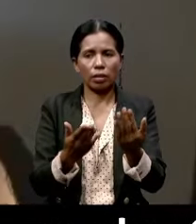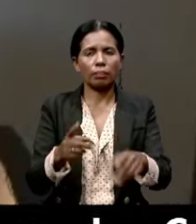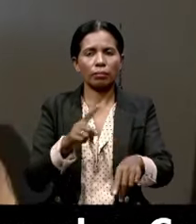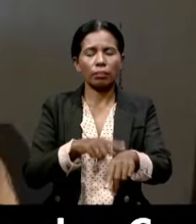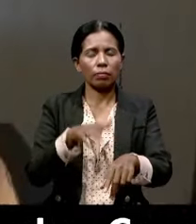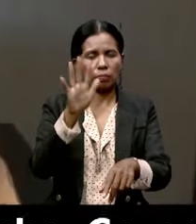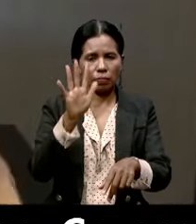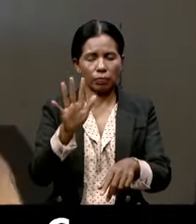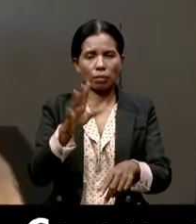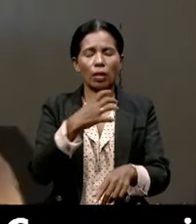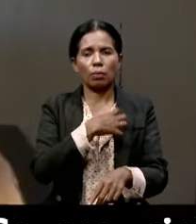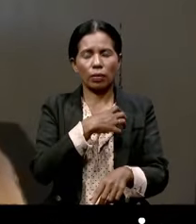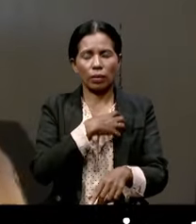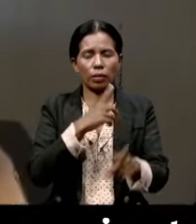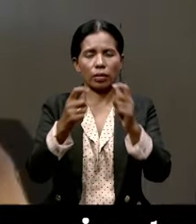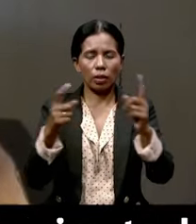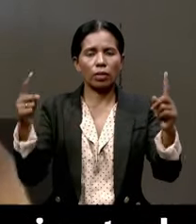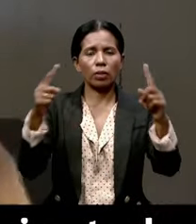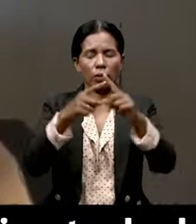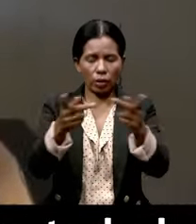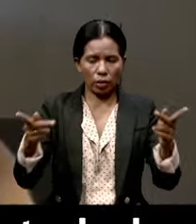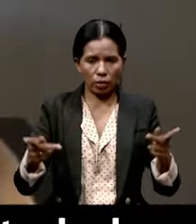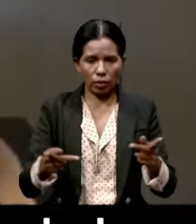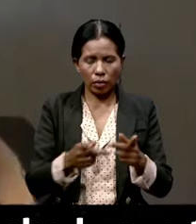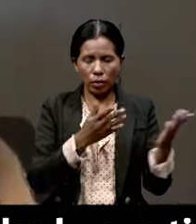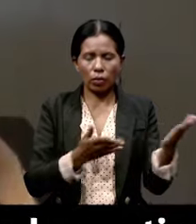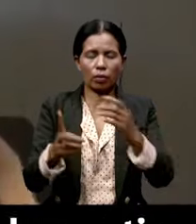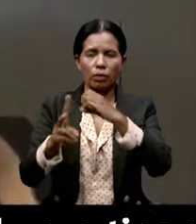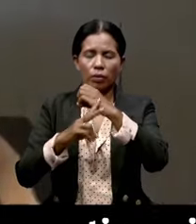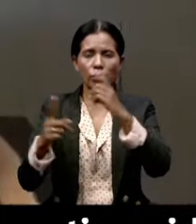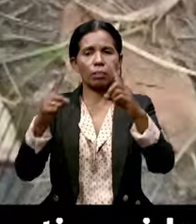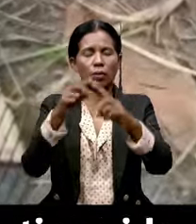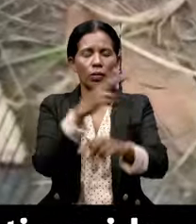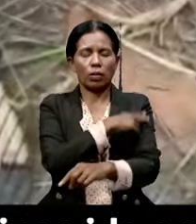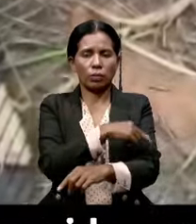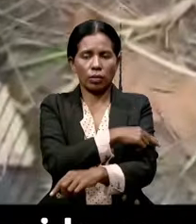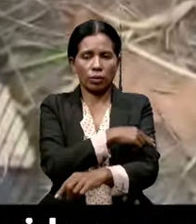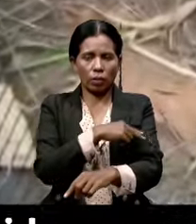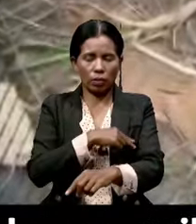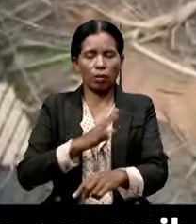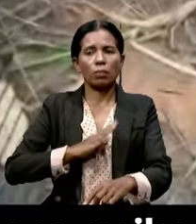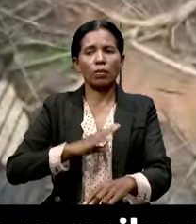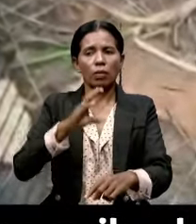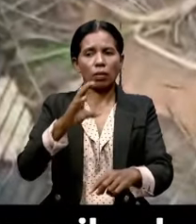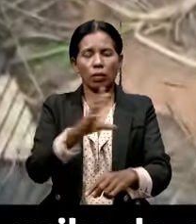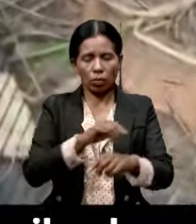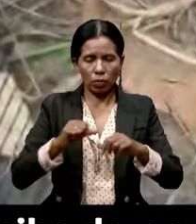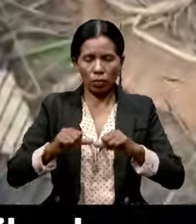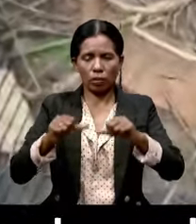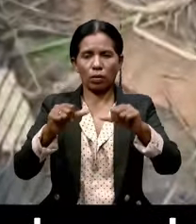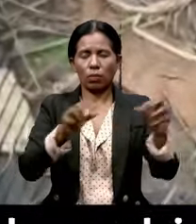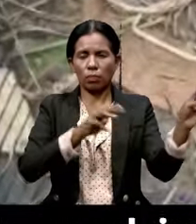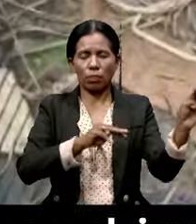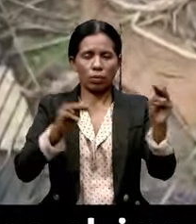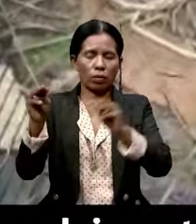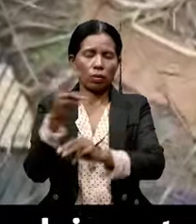hobalung madrugada, polícia trânsito, toia fatin acontecimento, onde evacua a vítima ba Hospital Regional Eduardo Ximenes Baucau, no continua halo transferência